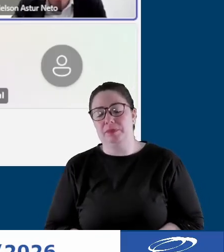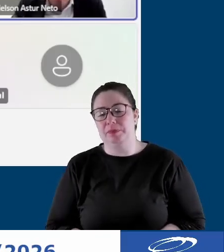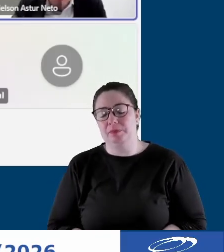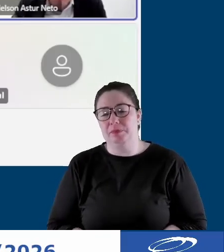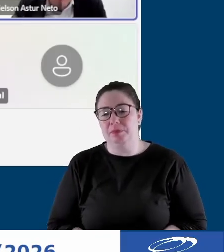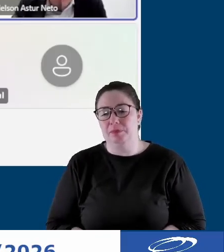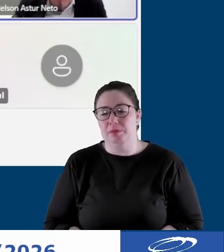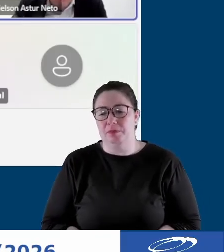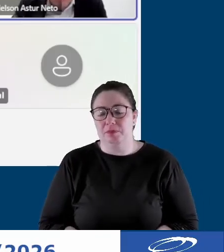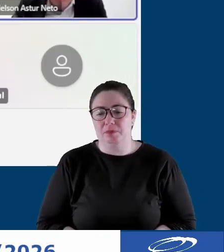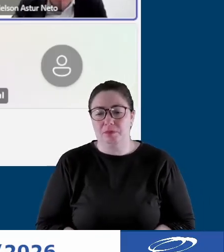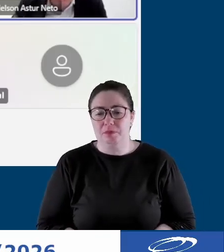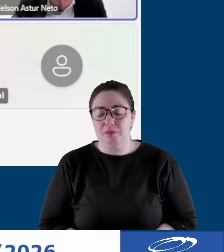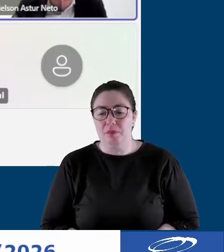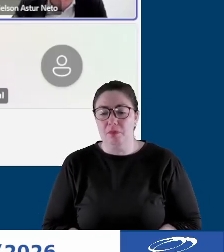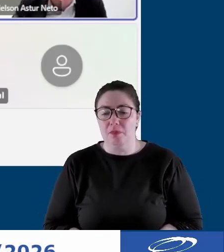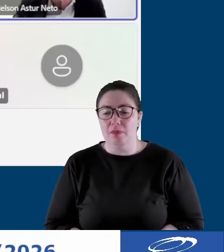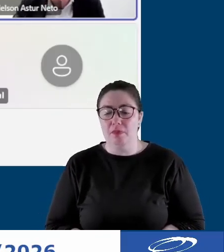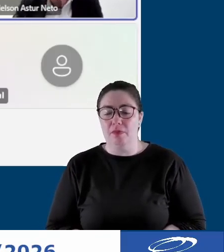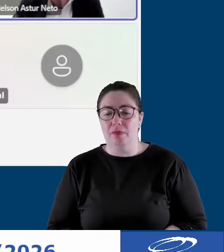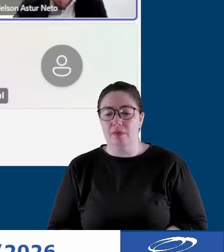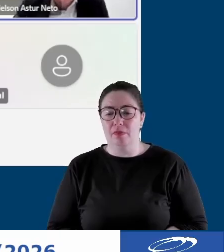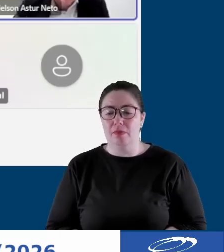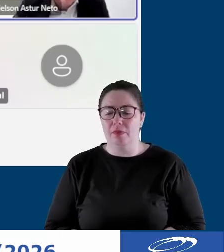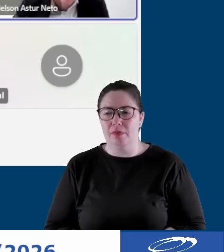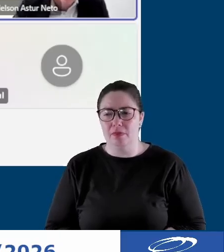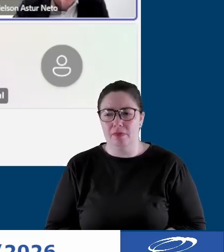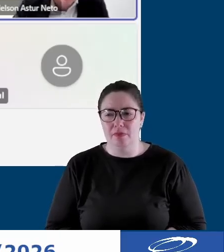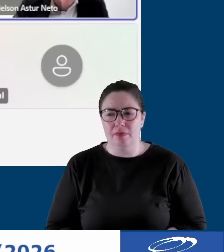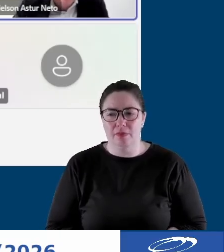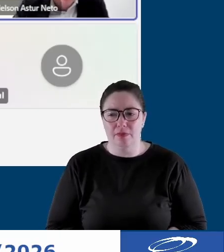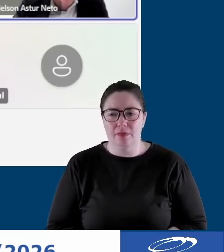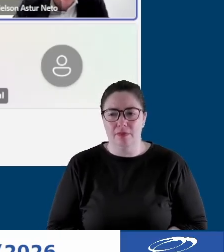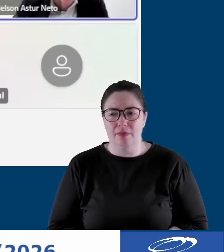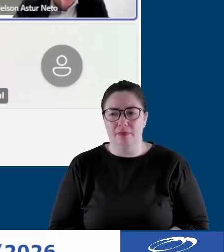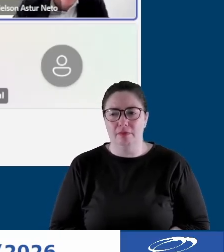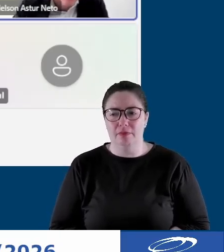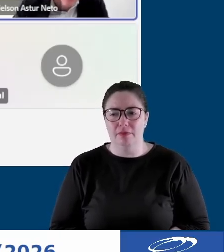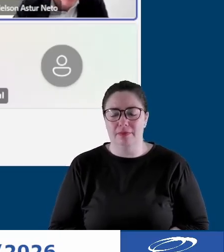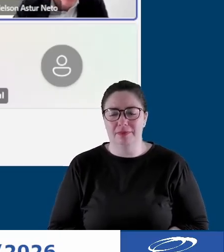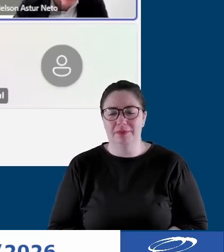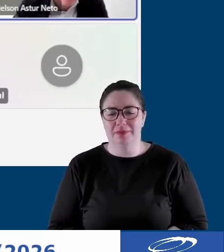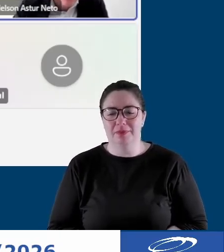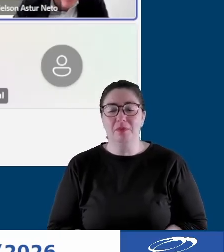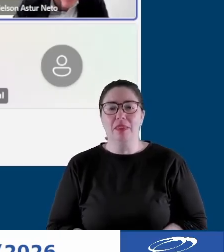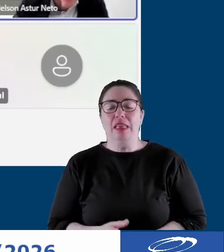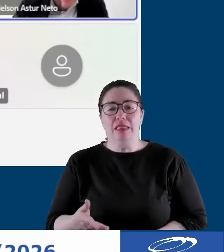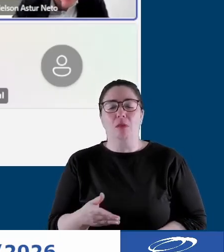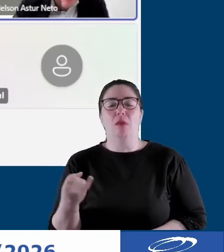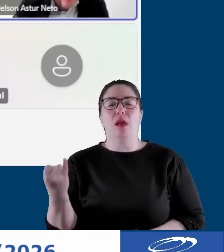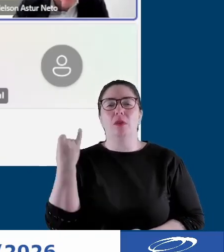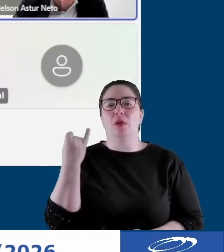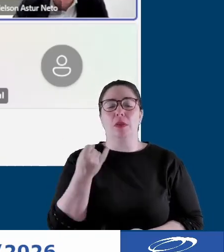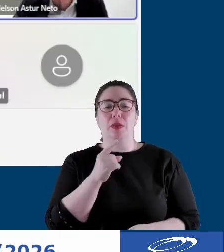sonicação dos implantes, né, ela aumenta muito a sensibilidade da identificação do patógeno, tá?